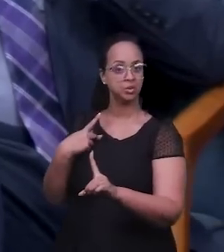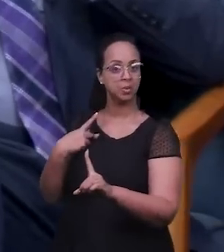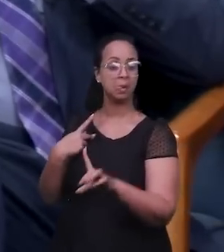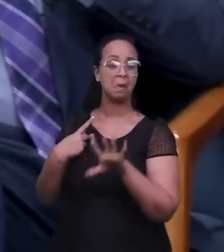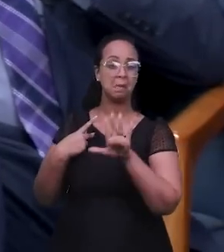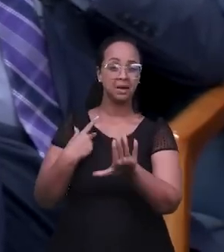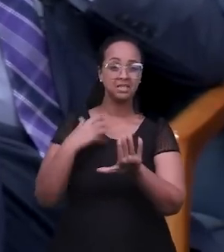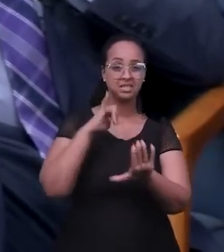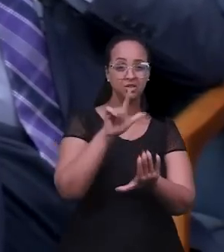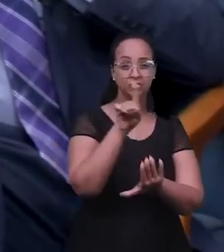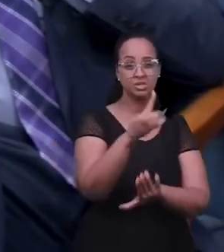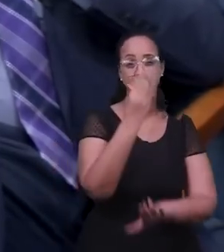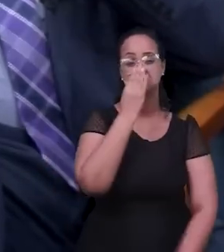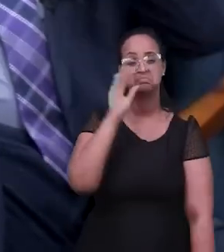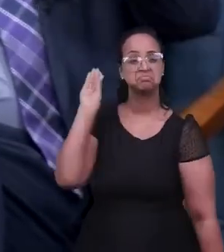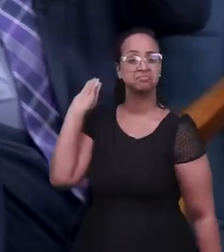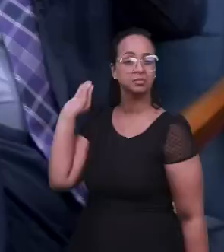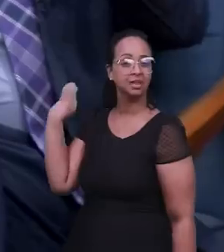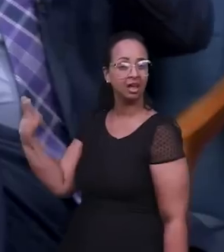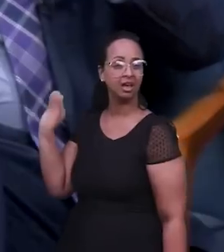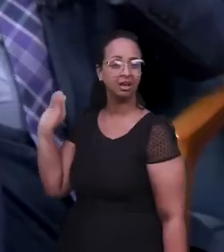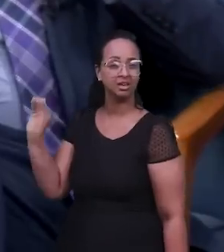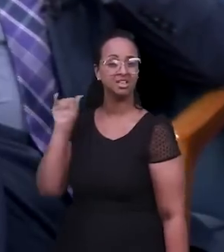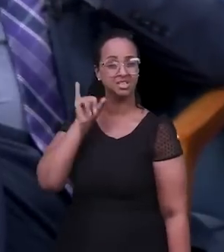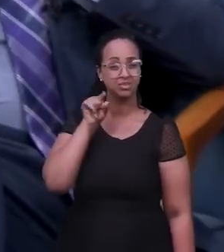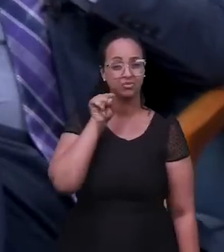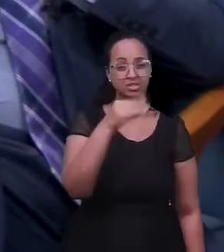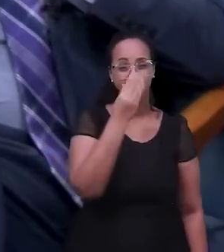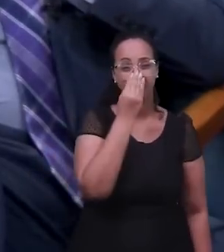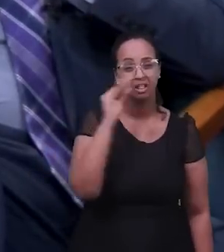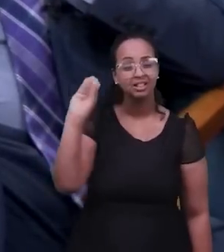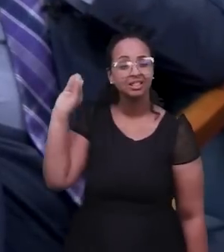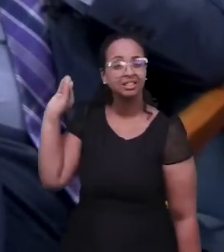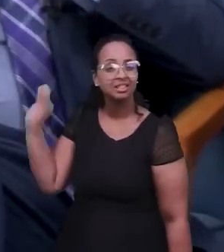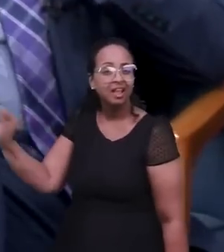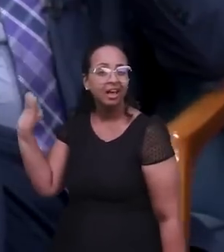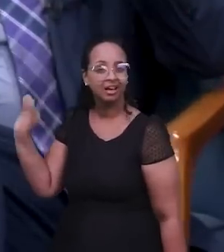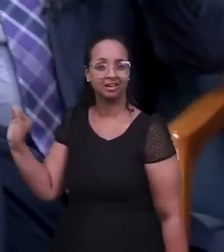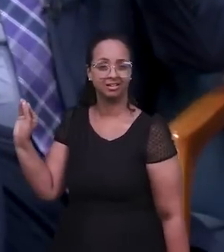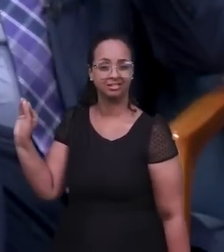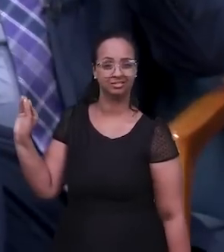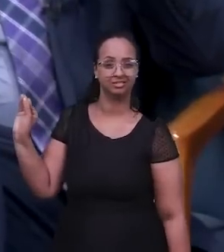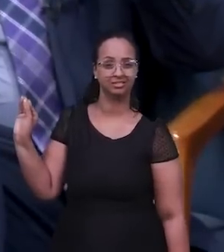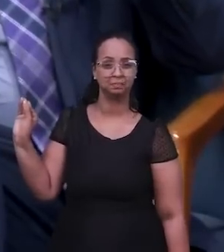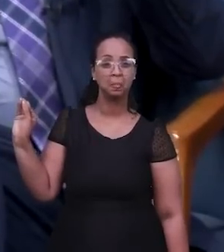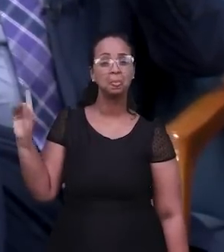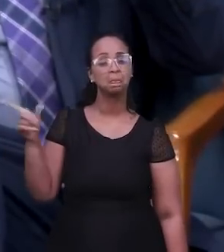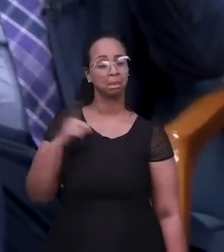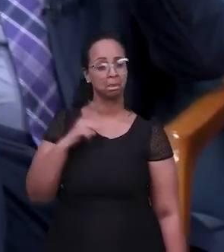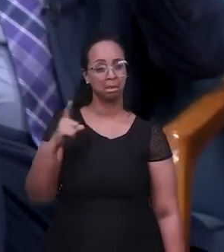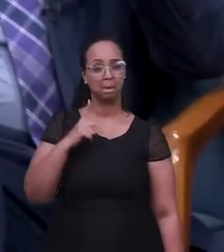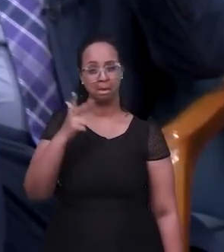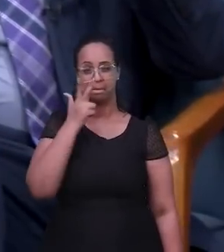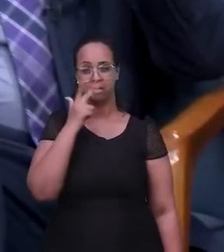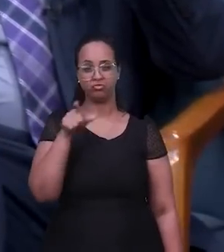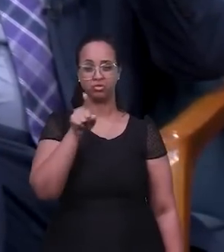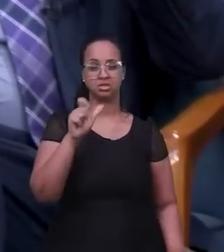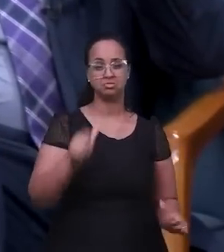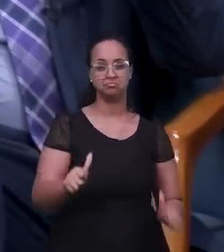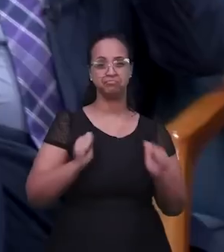Quando você nega isso, quando você nega essa